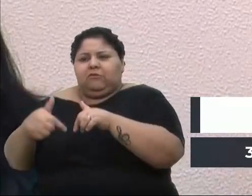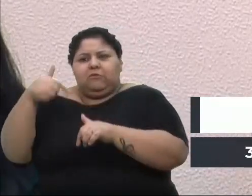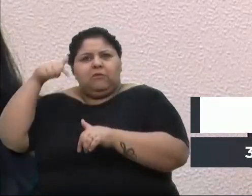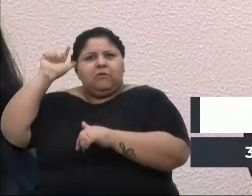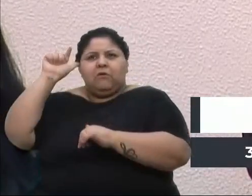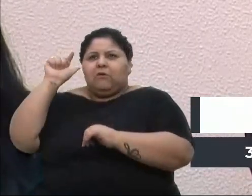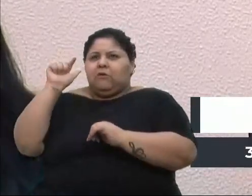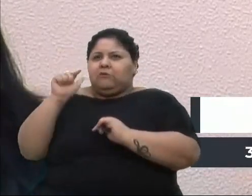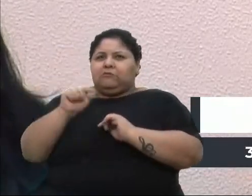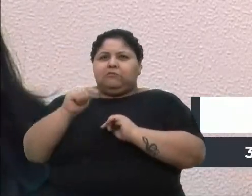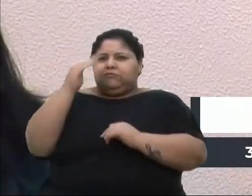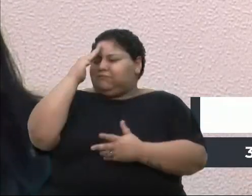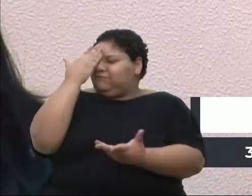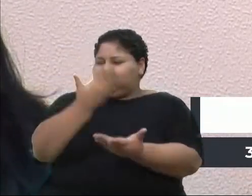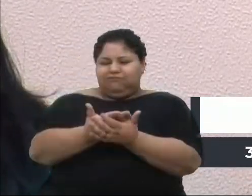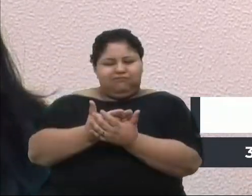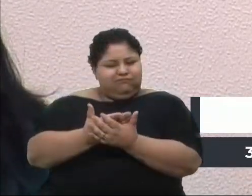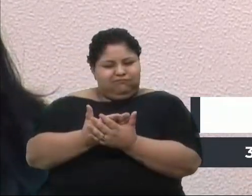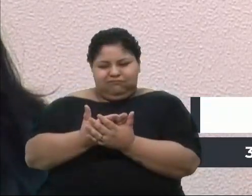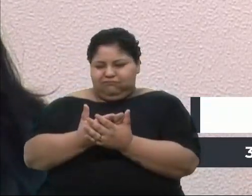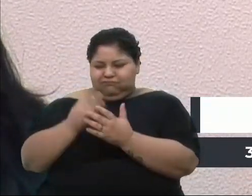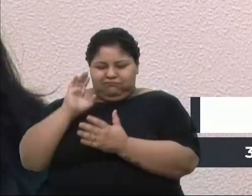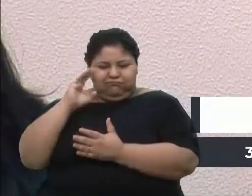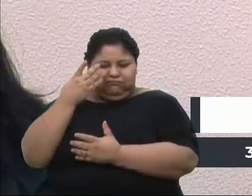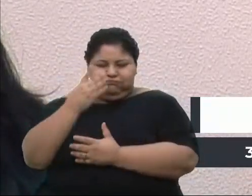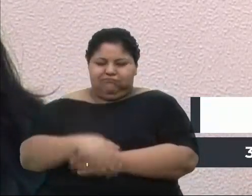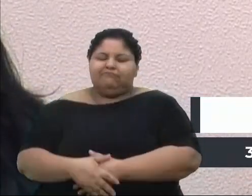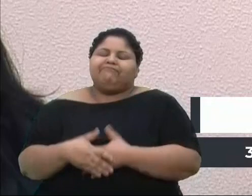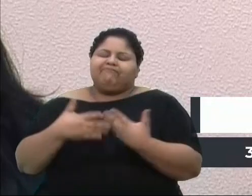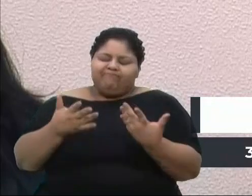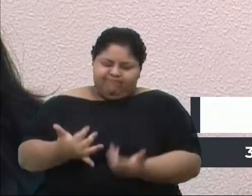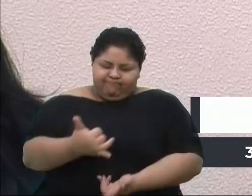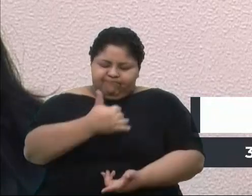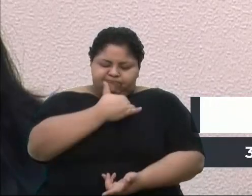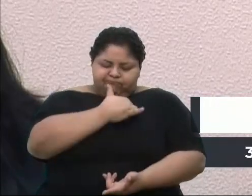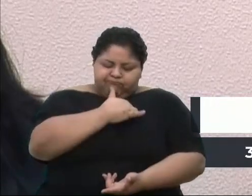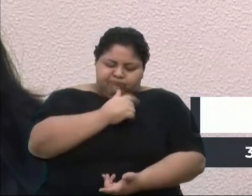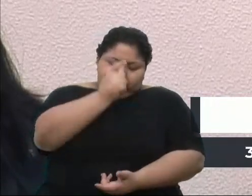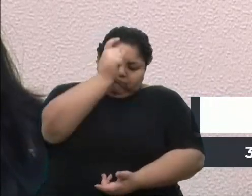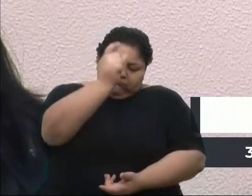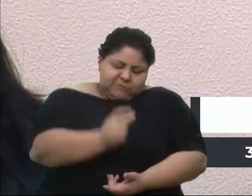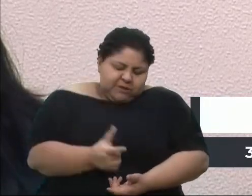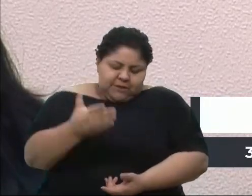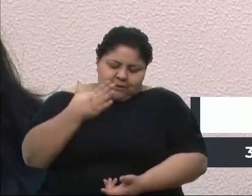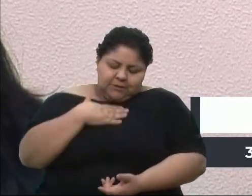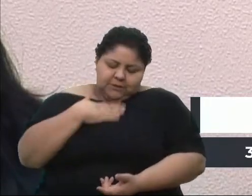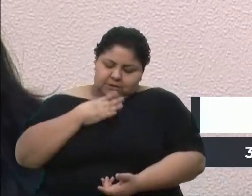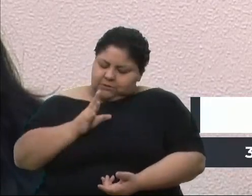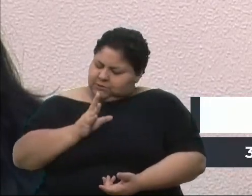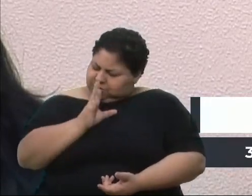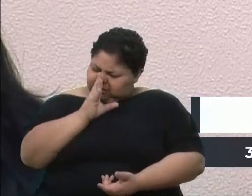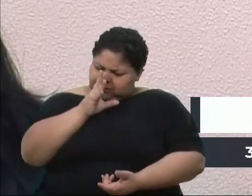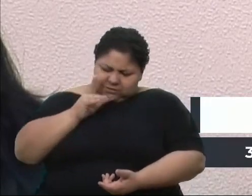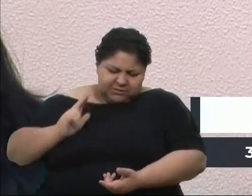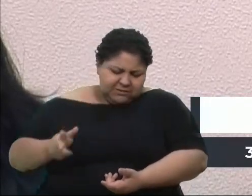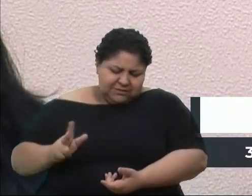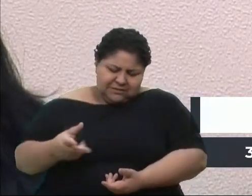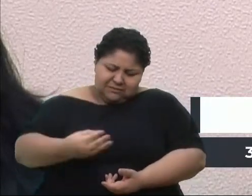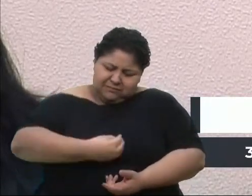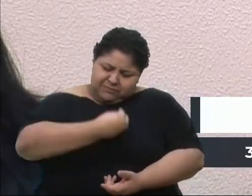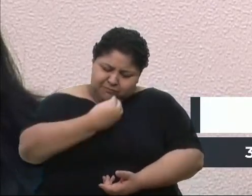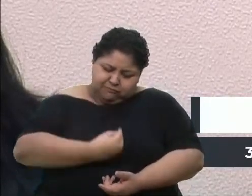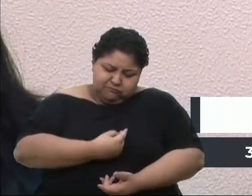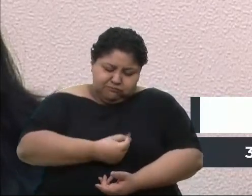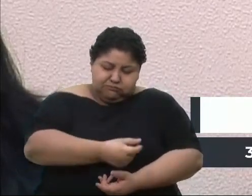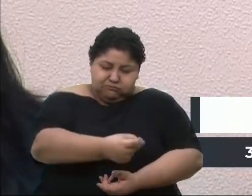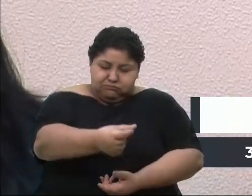acreditava no que tinha acontecido. Então, lamentavelmente, essa pessoa que eu admiro e vou admirar para o resto da minha vida, porque